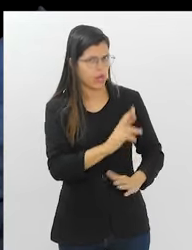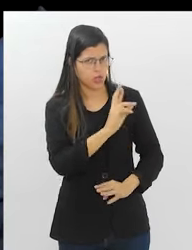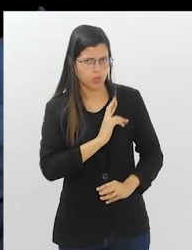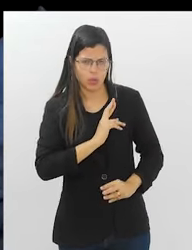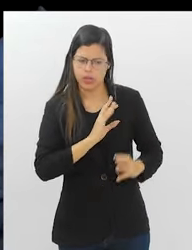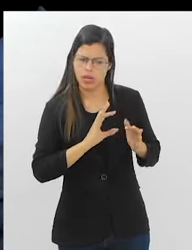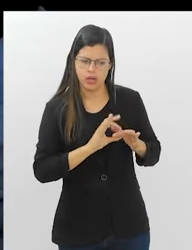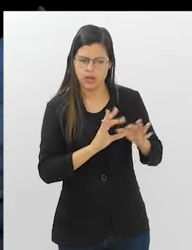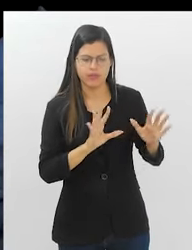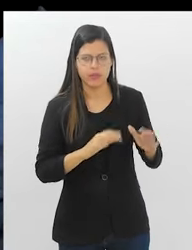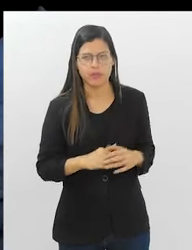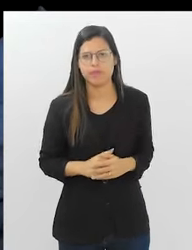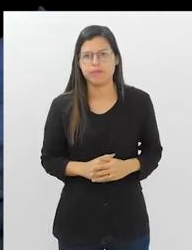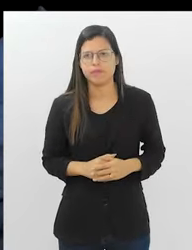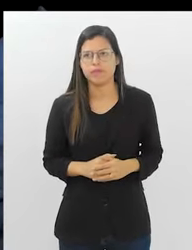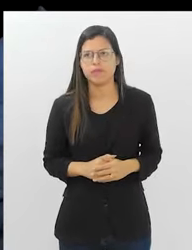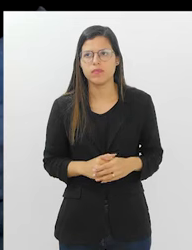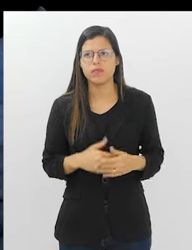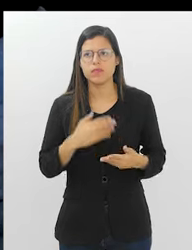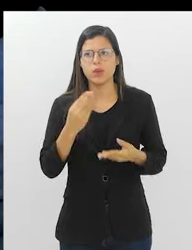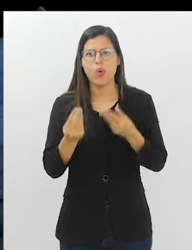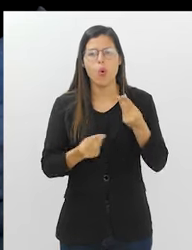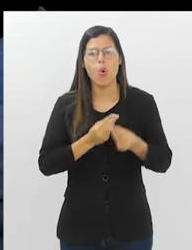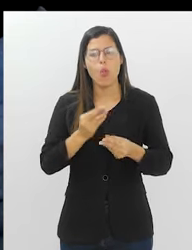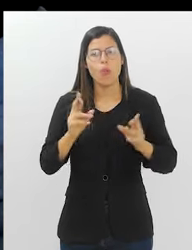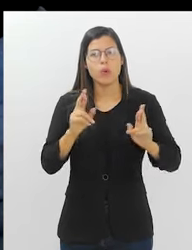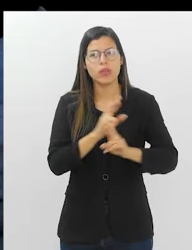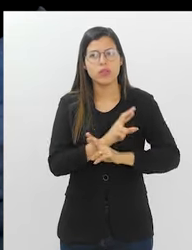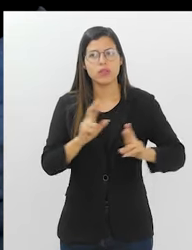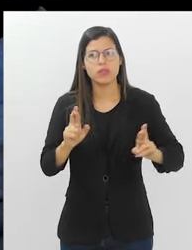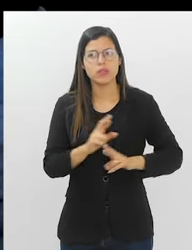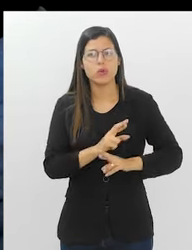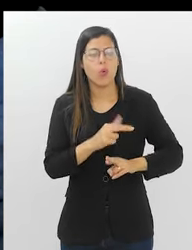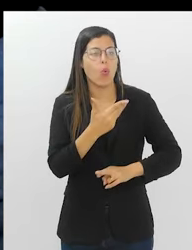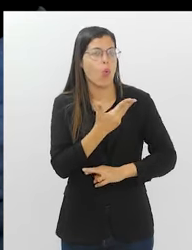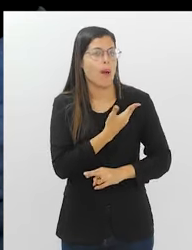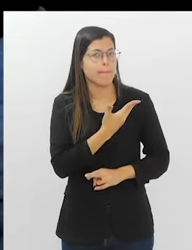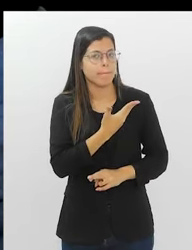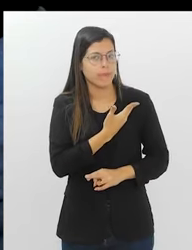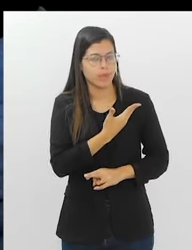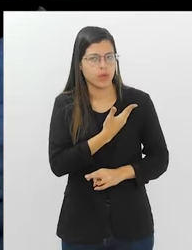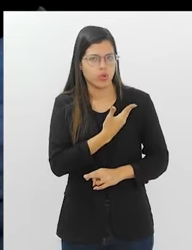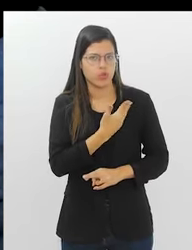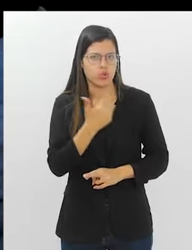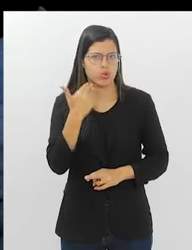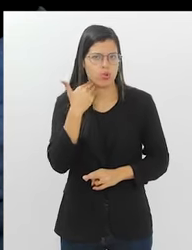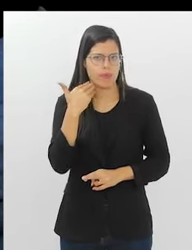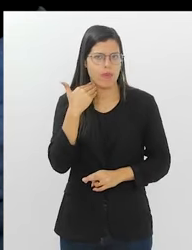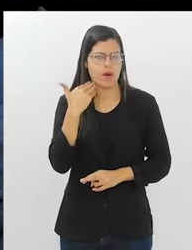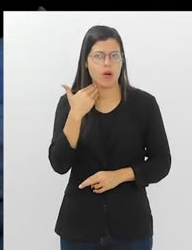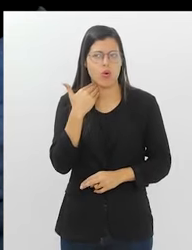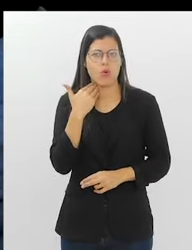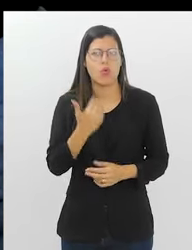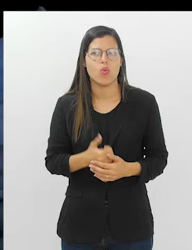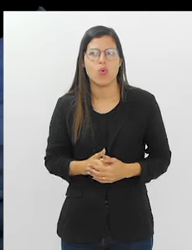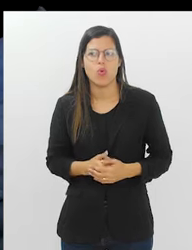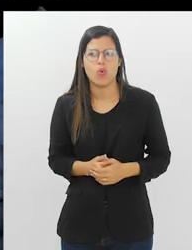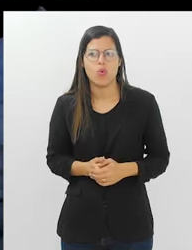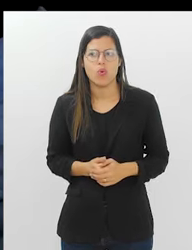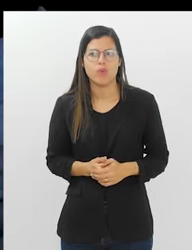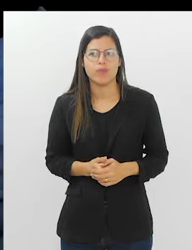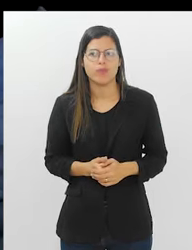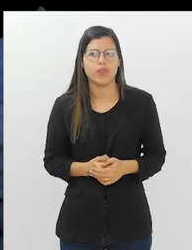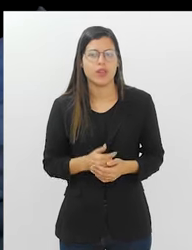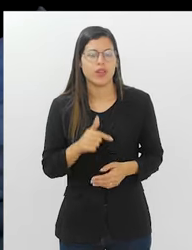fique à vontade para claro. isso. Como era o relacionamento com os seus amigos do banco? Eles, em relação